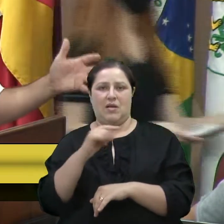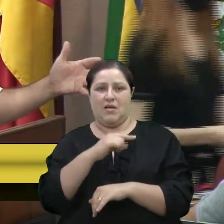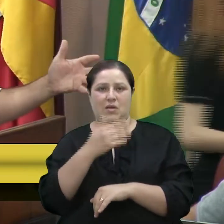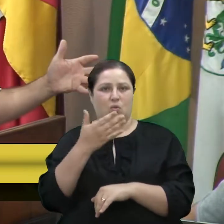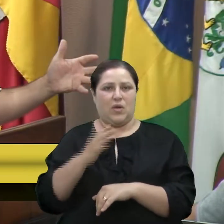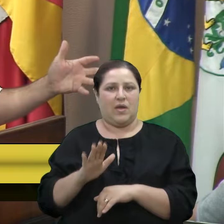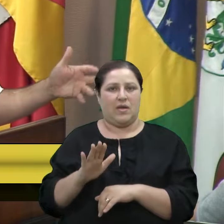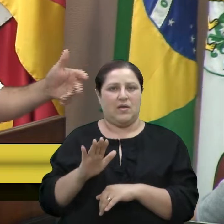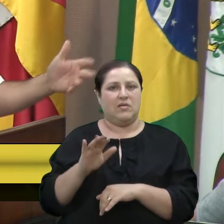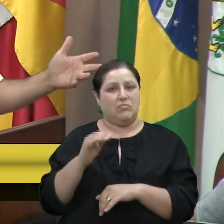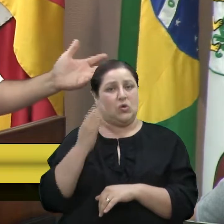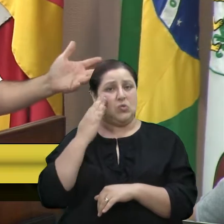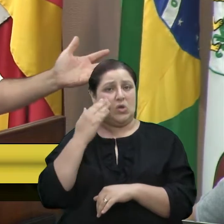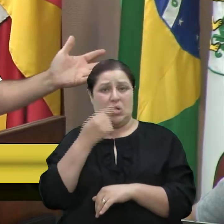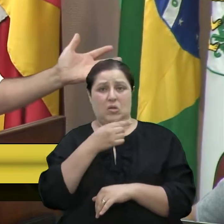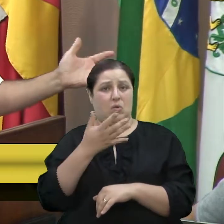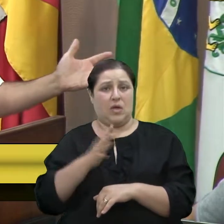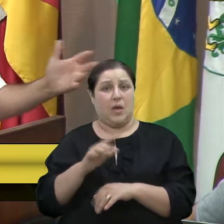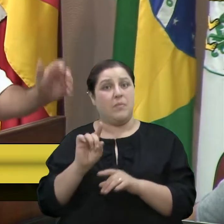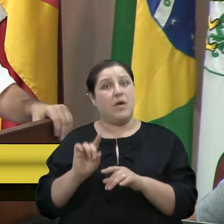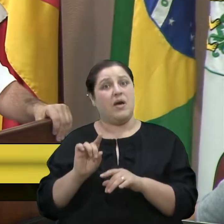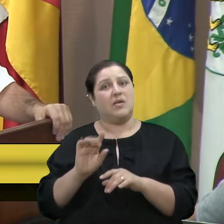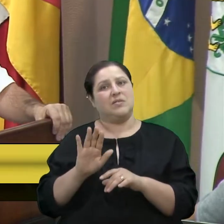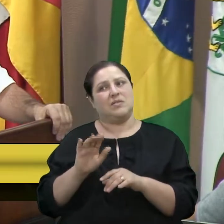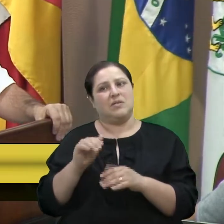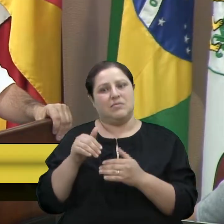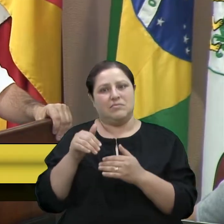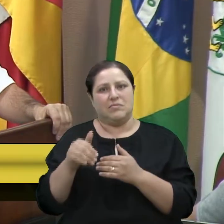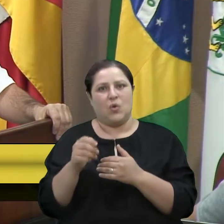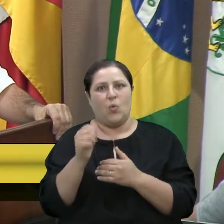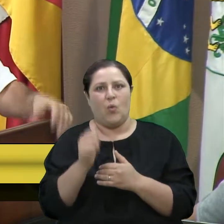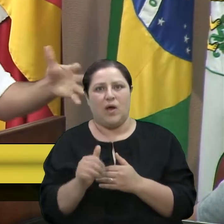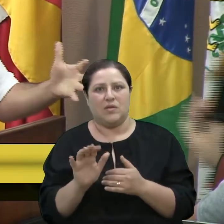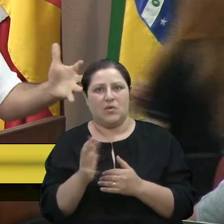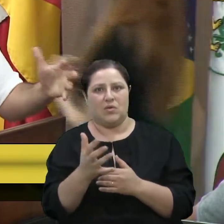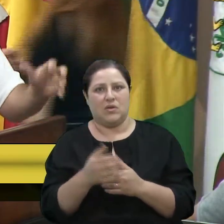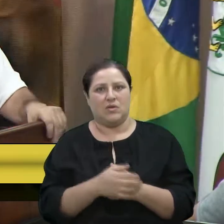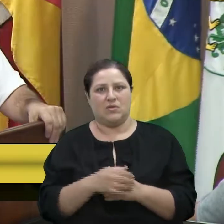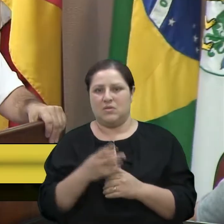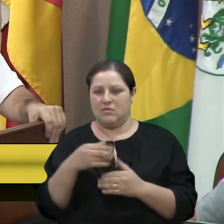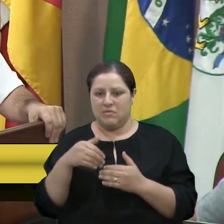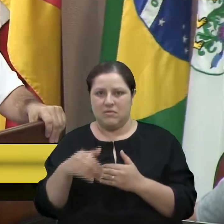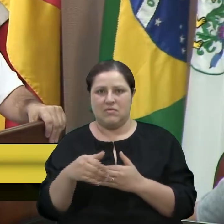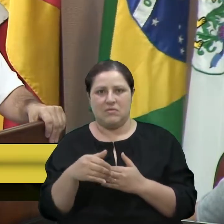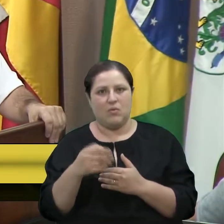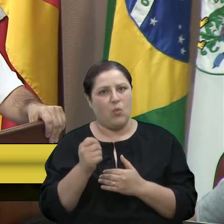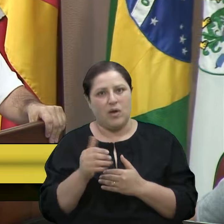não quer, mas é o que se avizinha. É o que se avizinha.